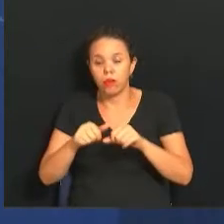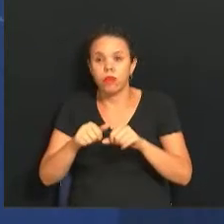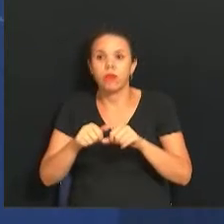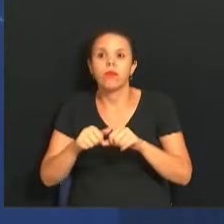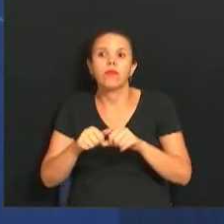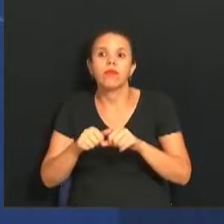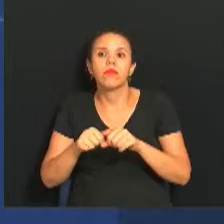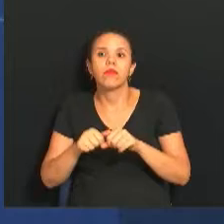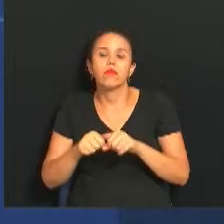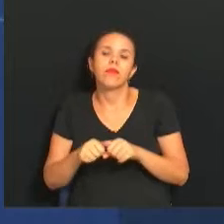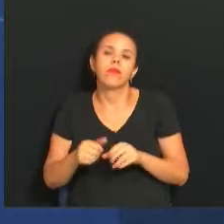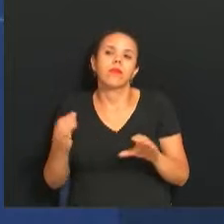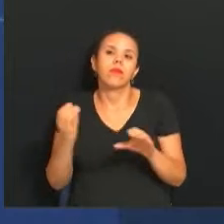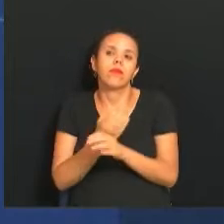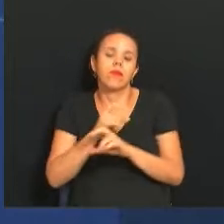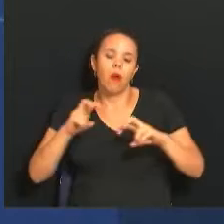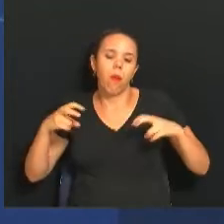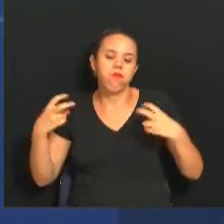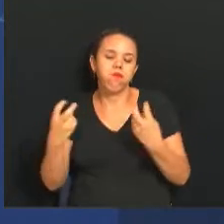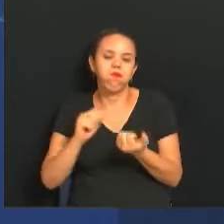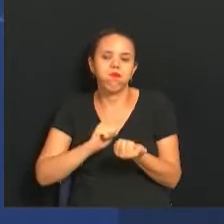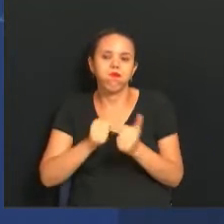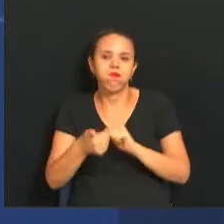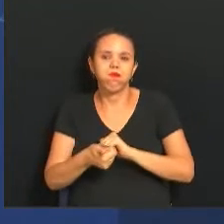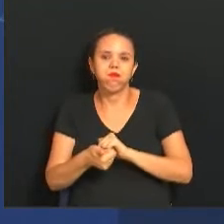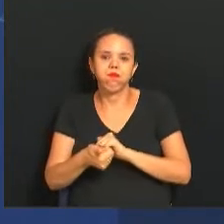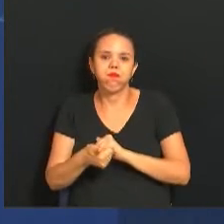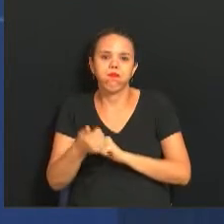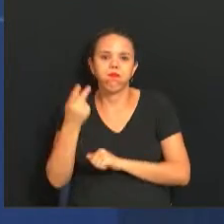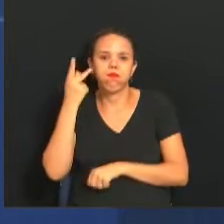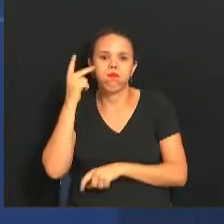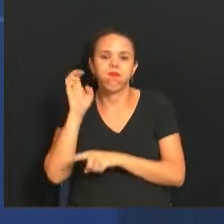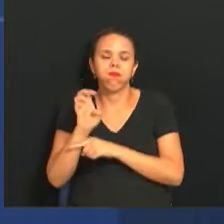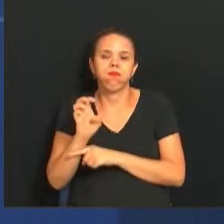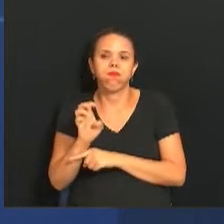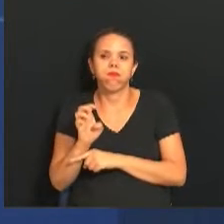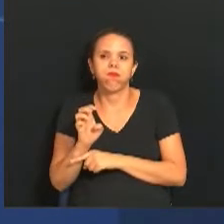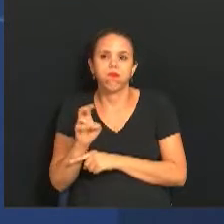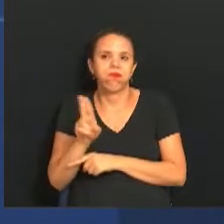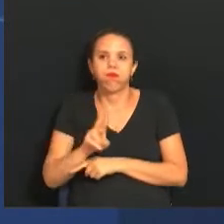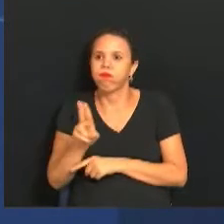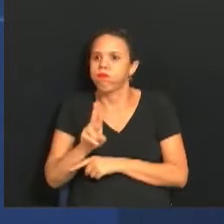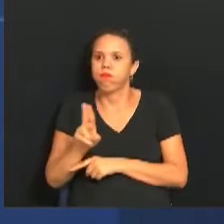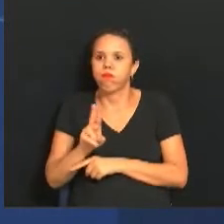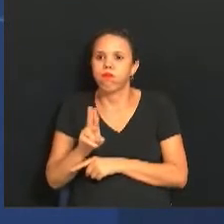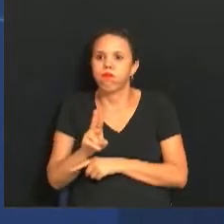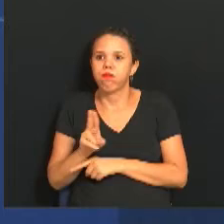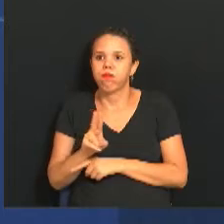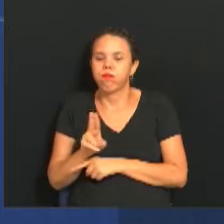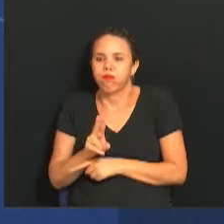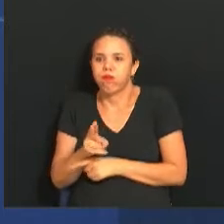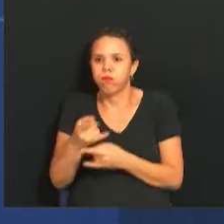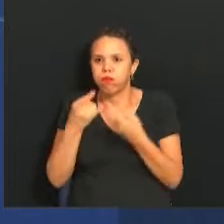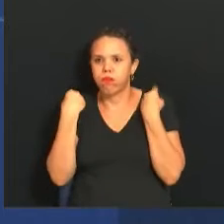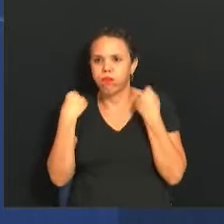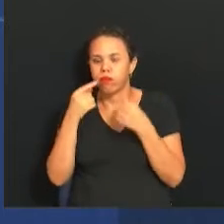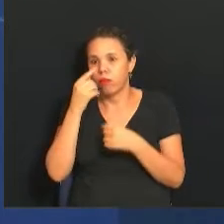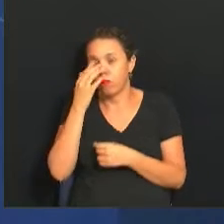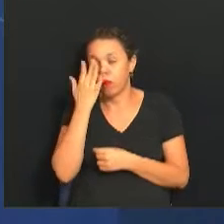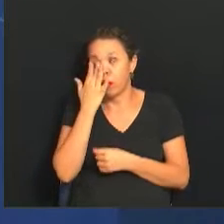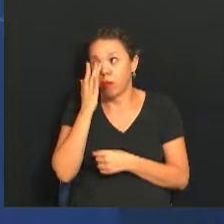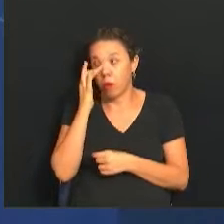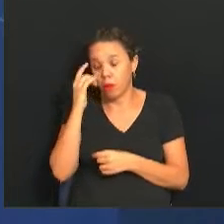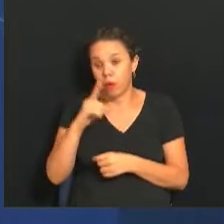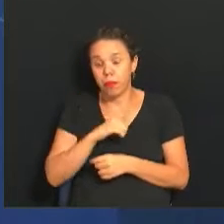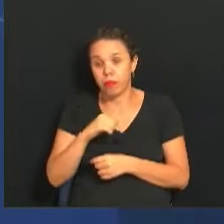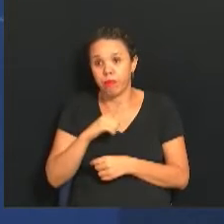com 100% de ocupação no estado de São Paulo, sem a utilização do uso de máscaras. Lembrando que nós